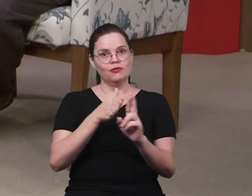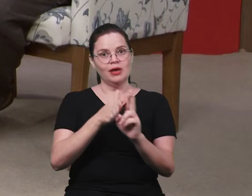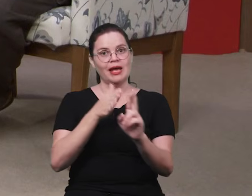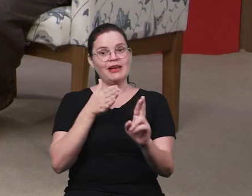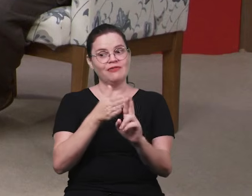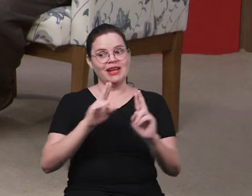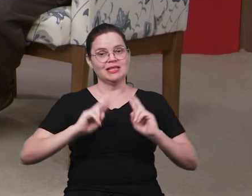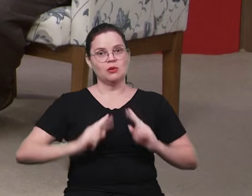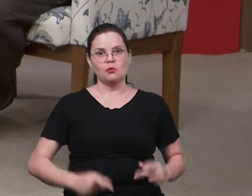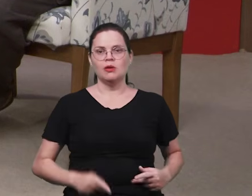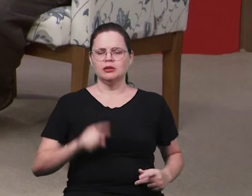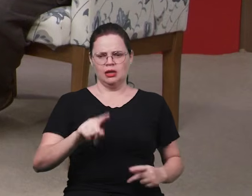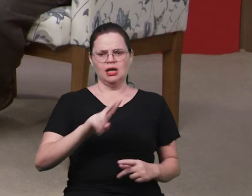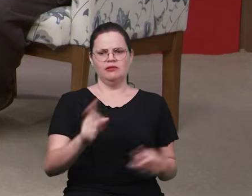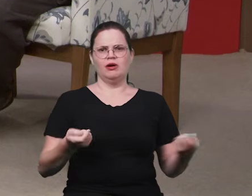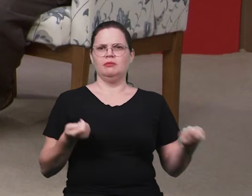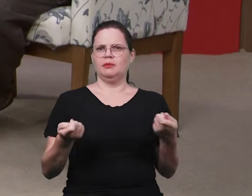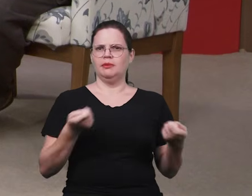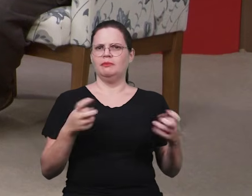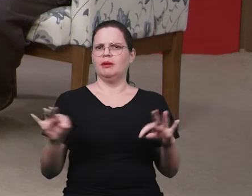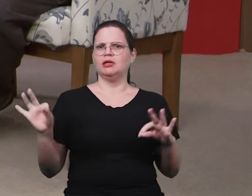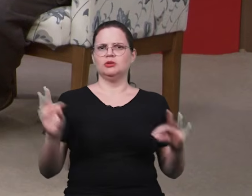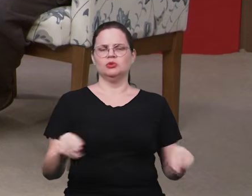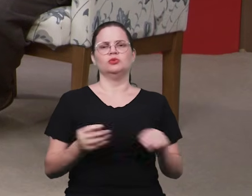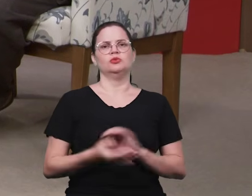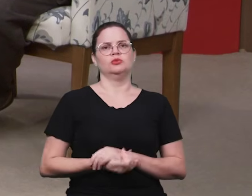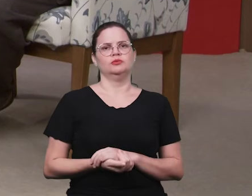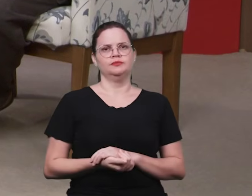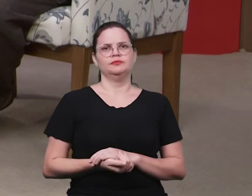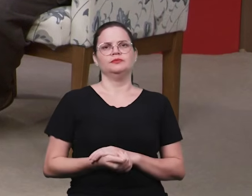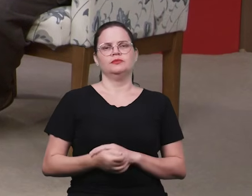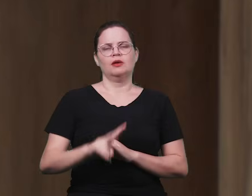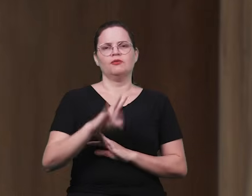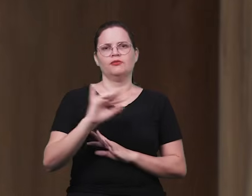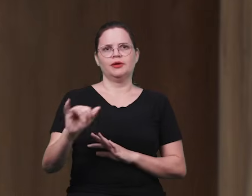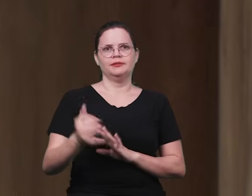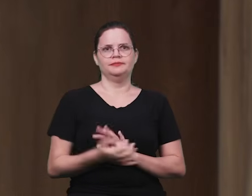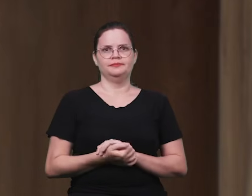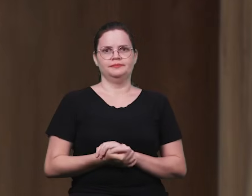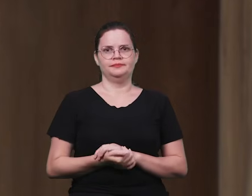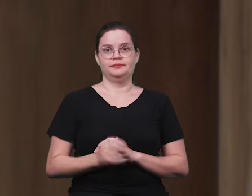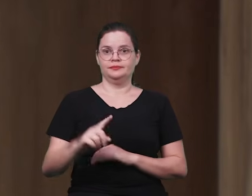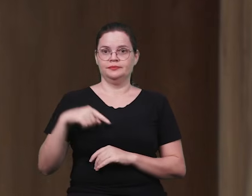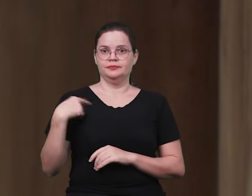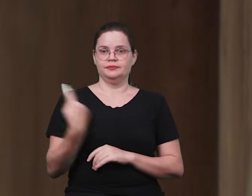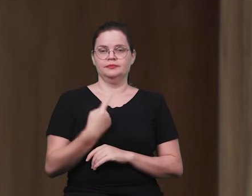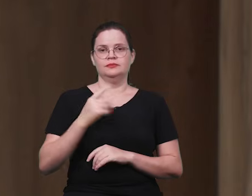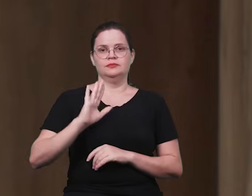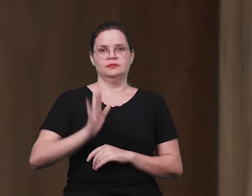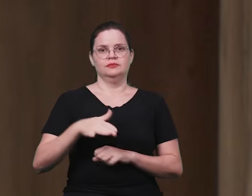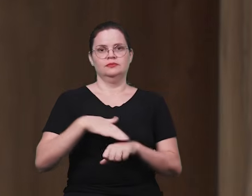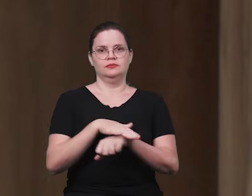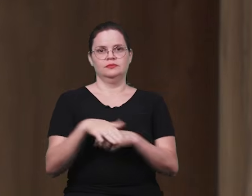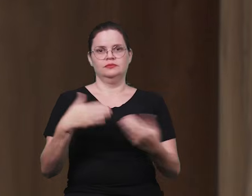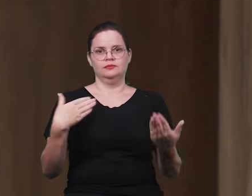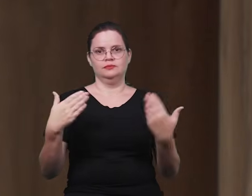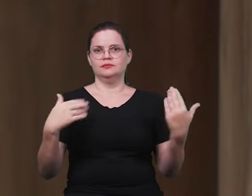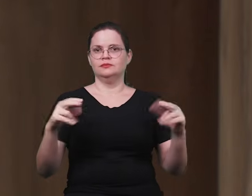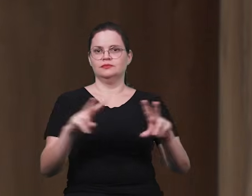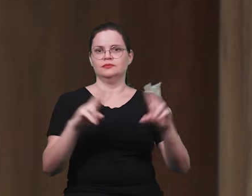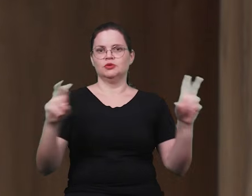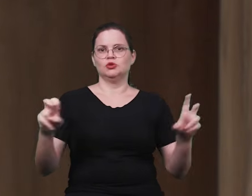não é? E ele vai dominar o mundo todo, né? Sim. Vai dominar o mundo inteiro. Nós falamos aqui dos